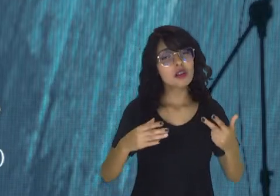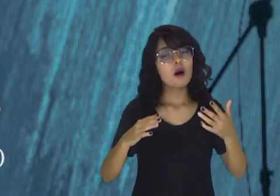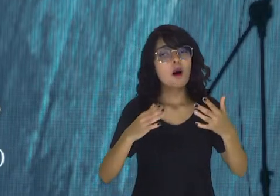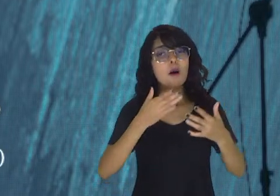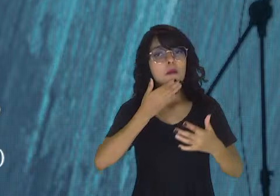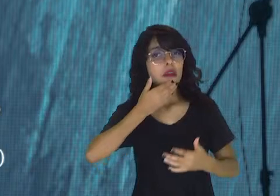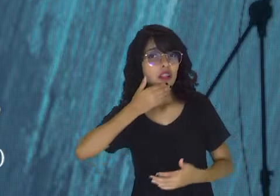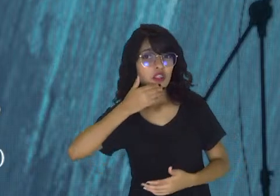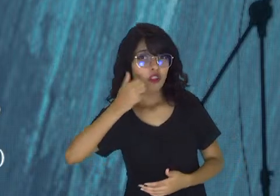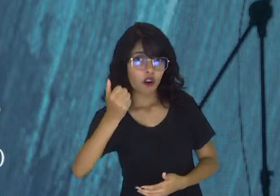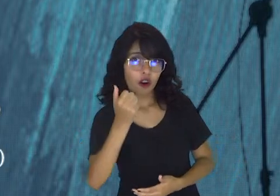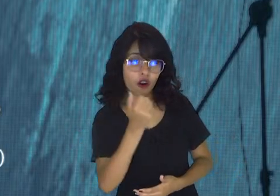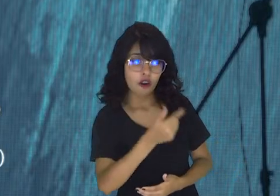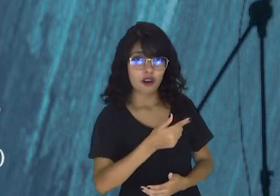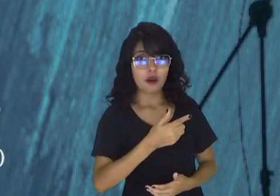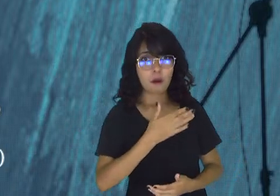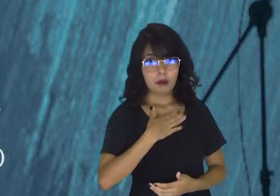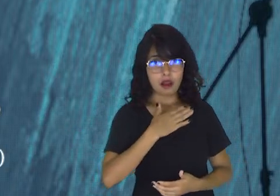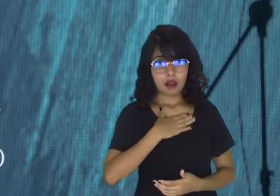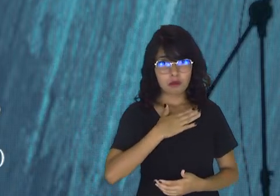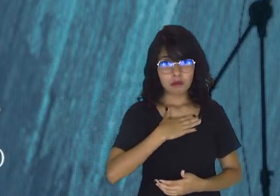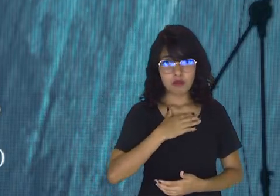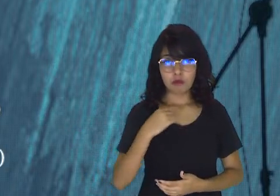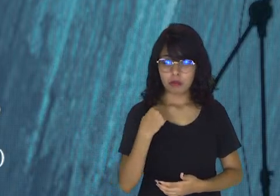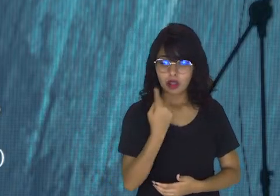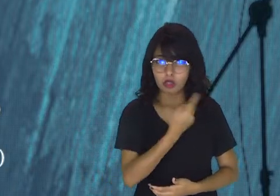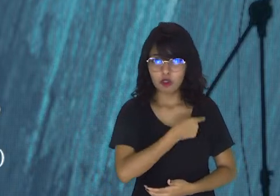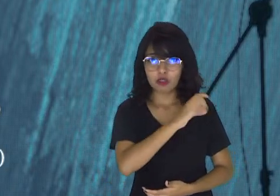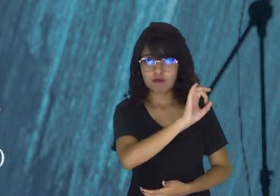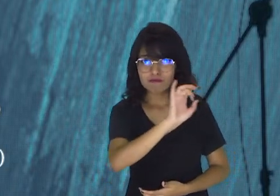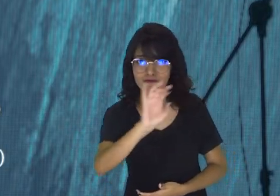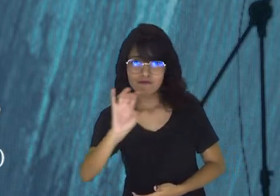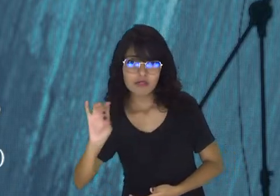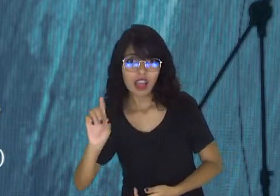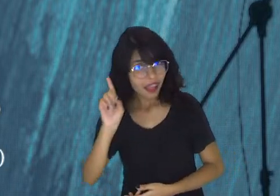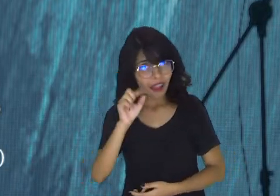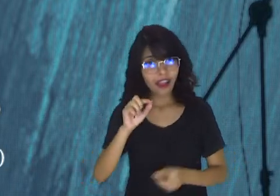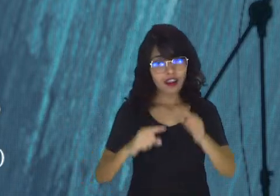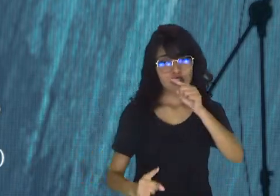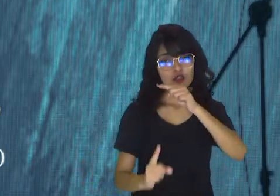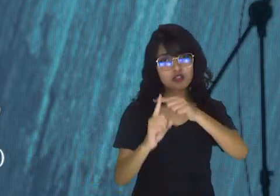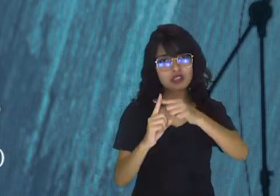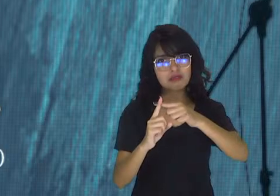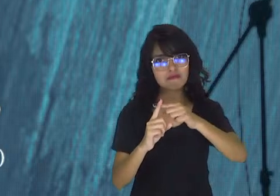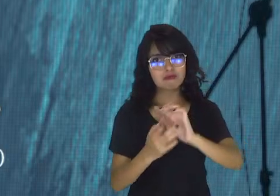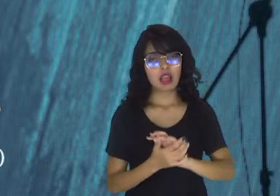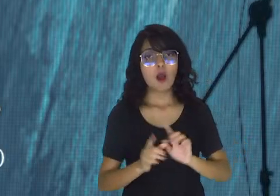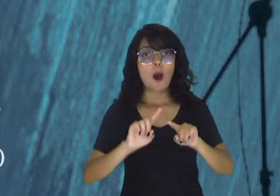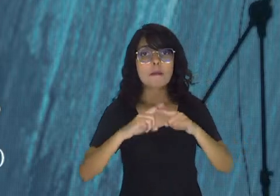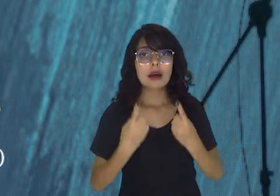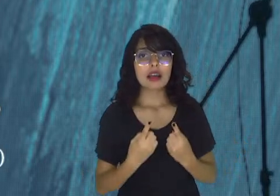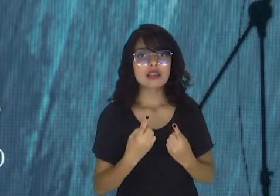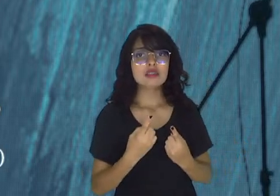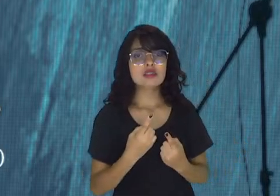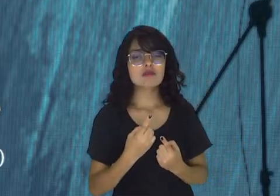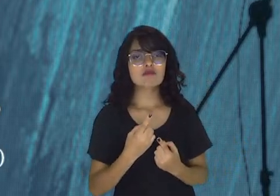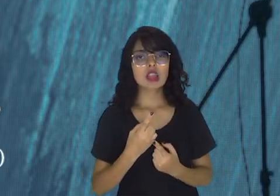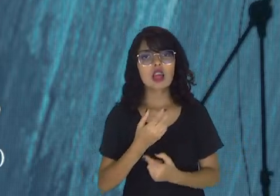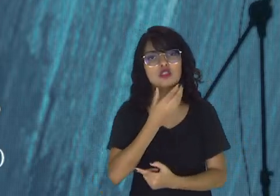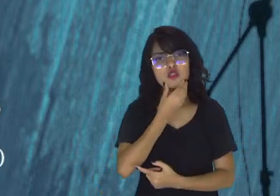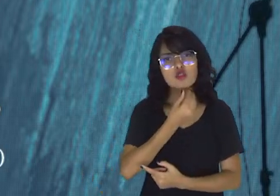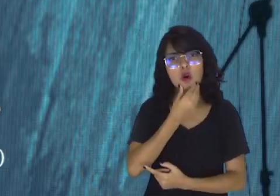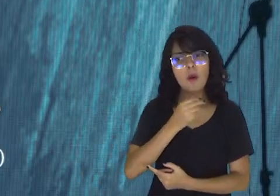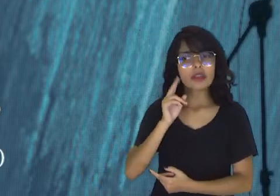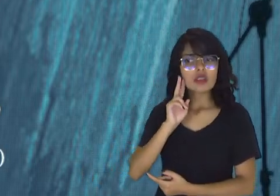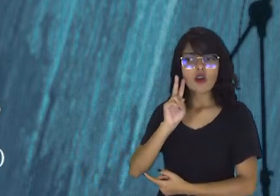para trás, eles olhavam para o futuro. E aí, irmãos, capítulo 12 de